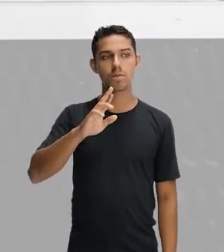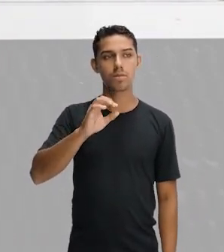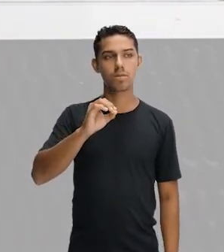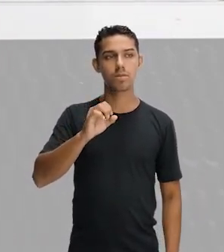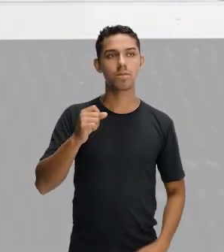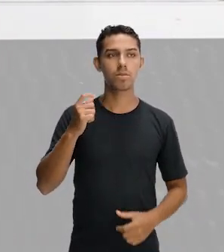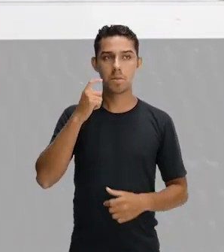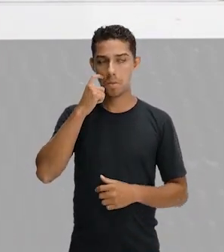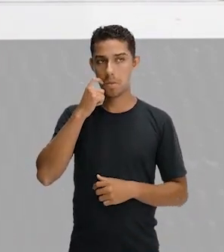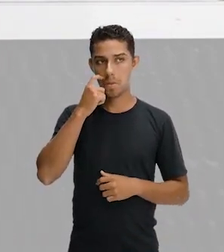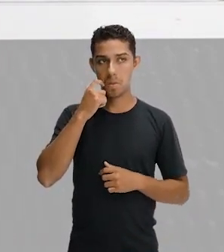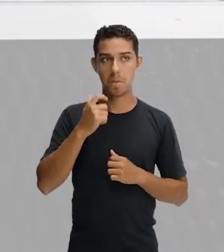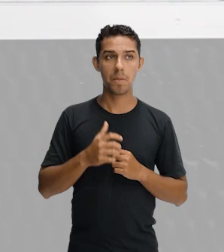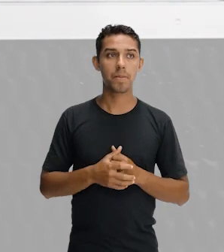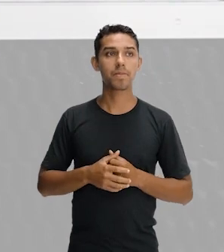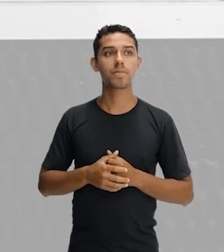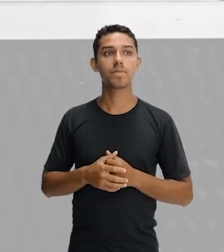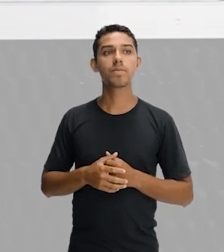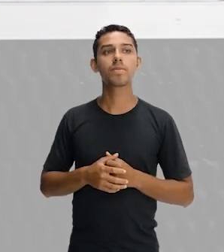de inércia,